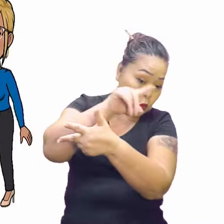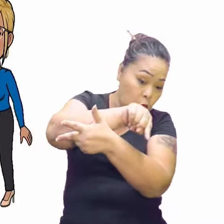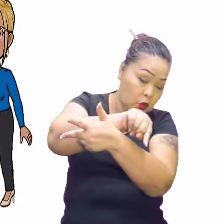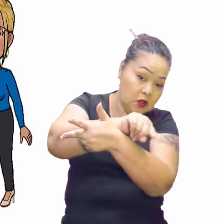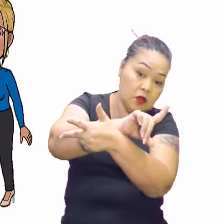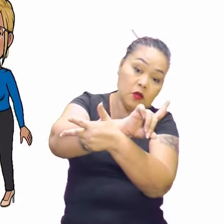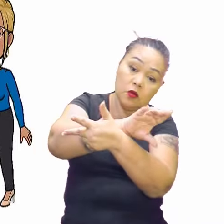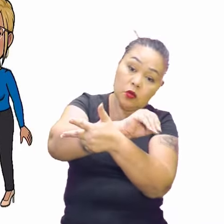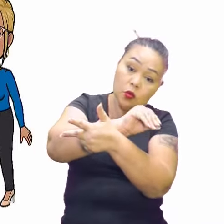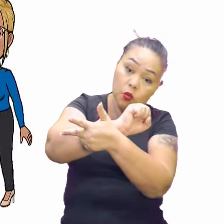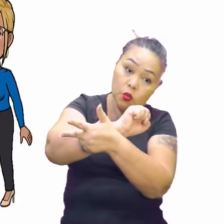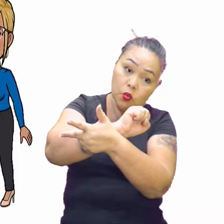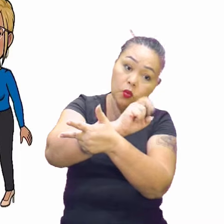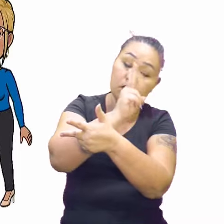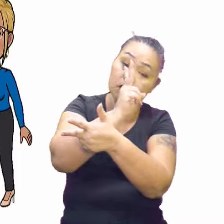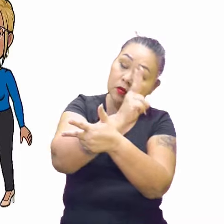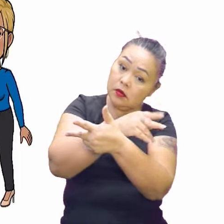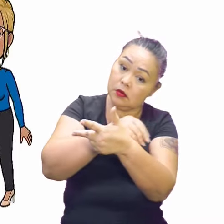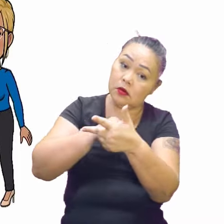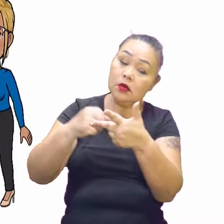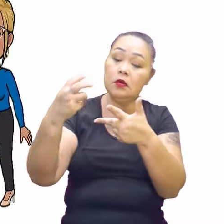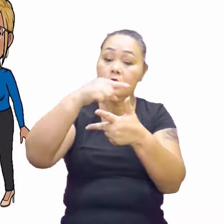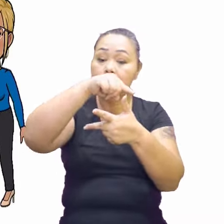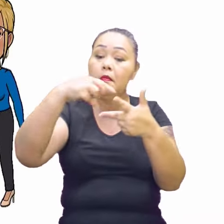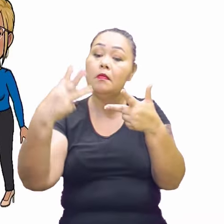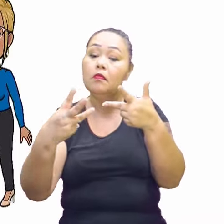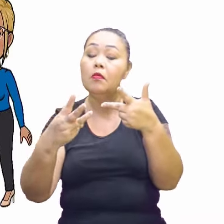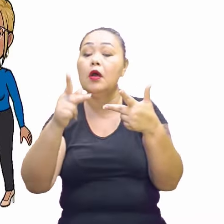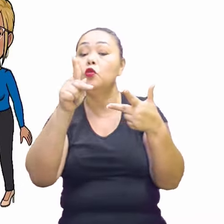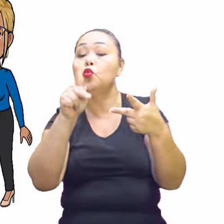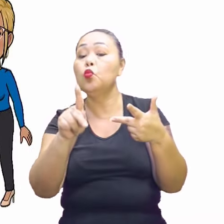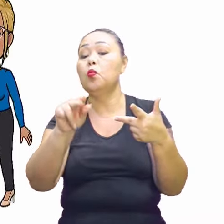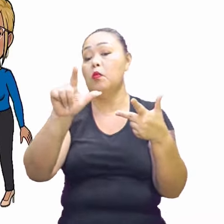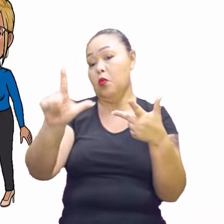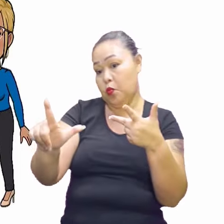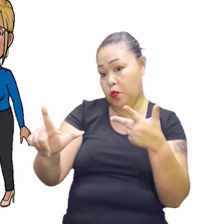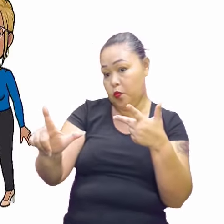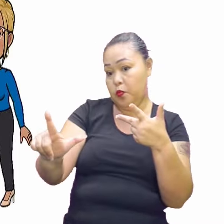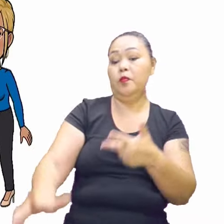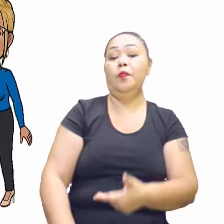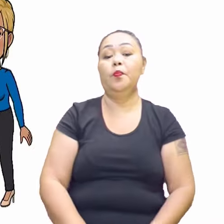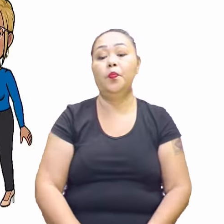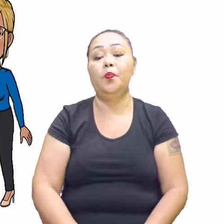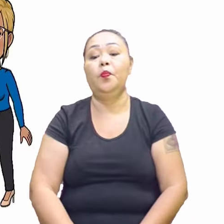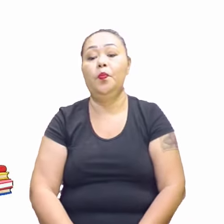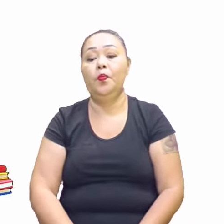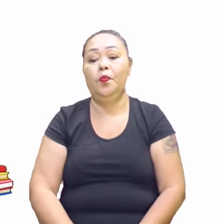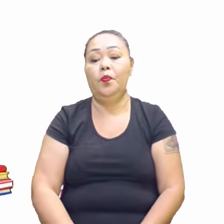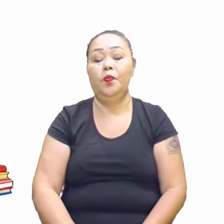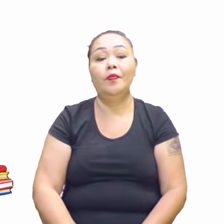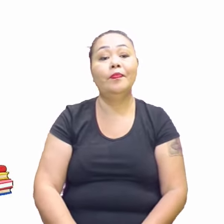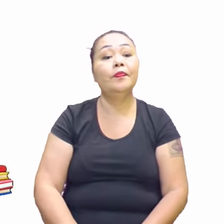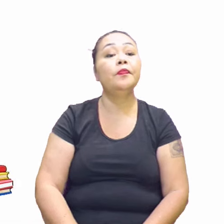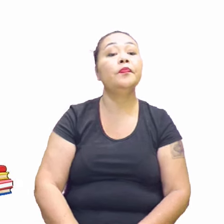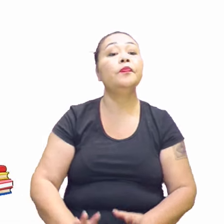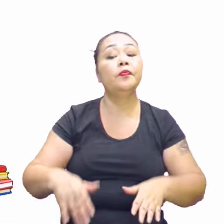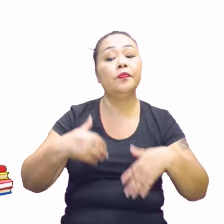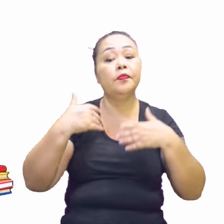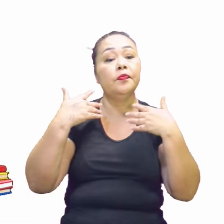artigo aqui, fica na terceira pessoa do plural.